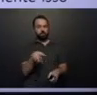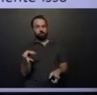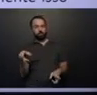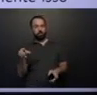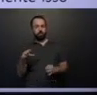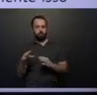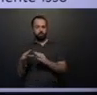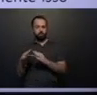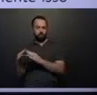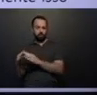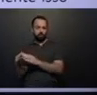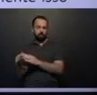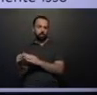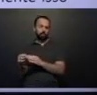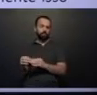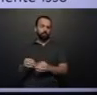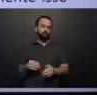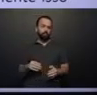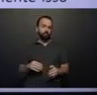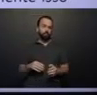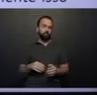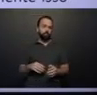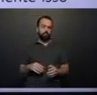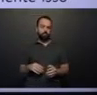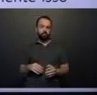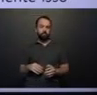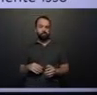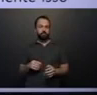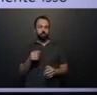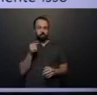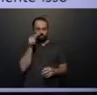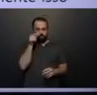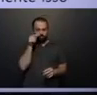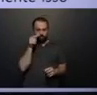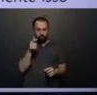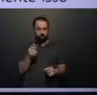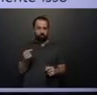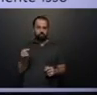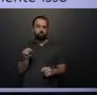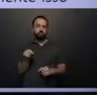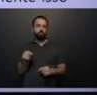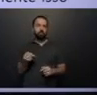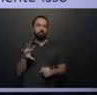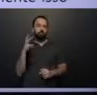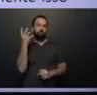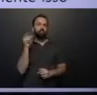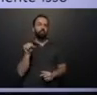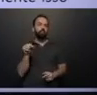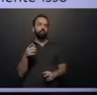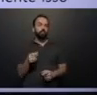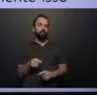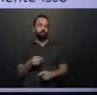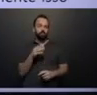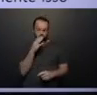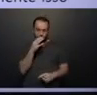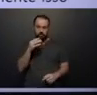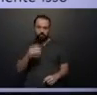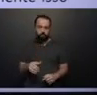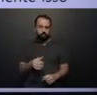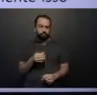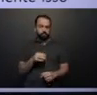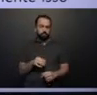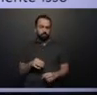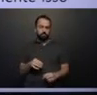gatos. Esse é um experimento. Observa o que acontece. Se você começa a espirrar